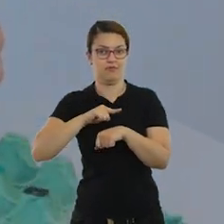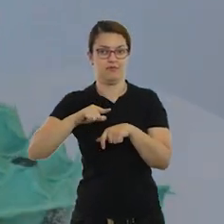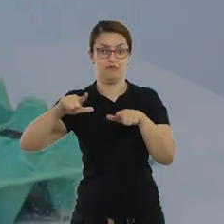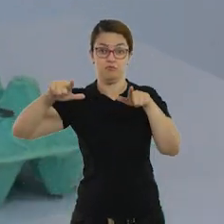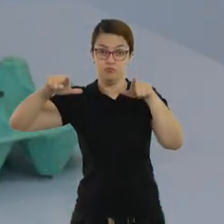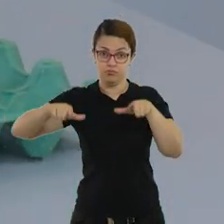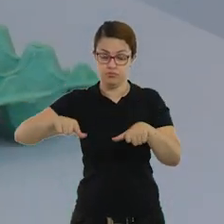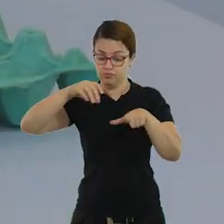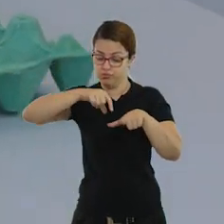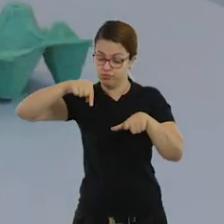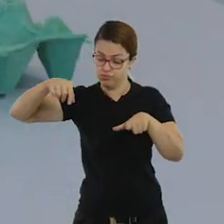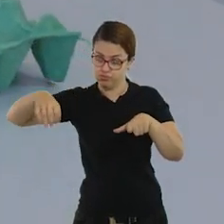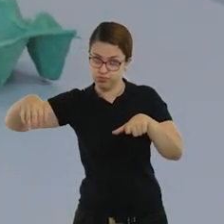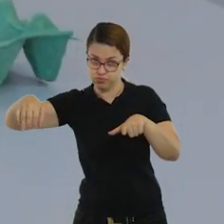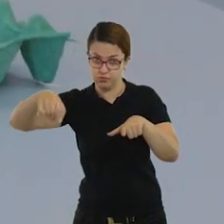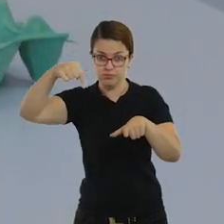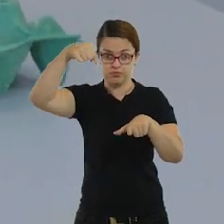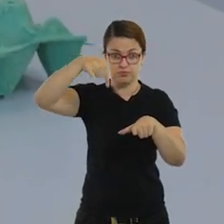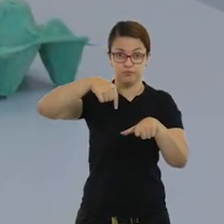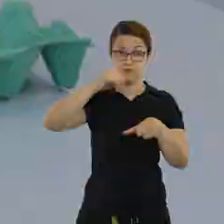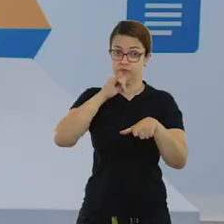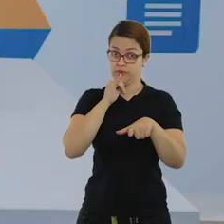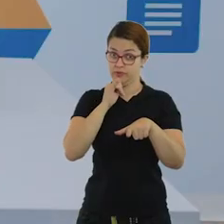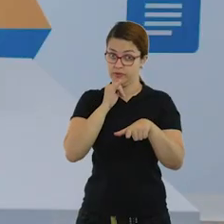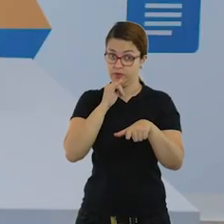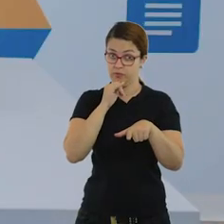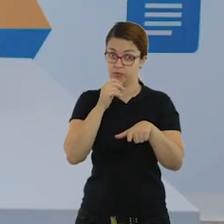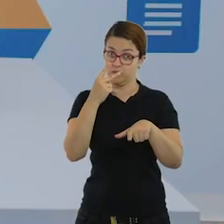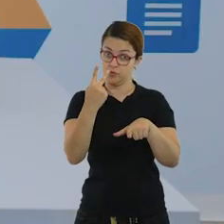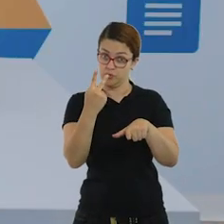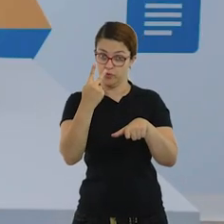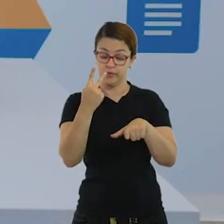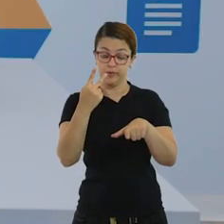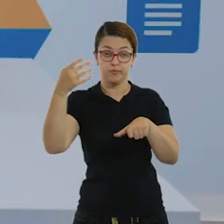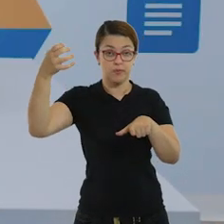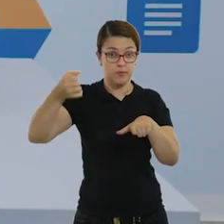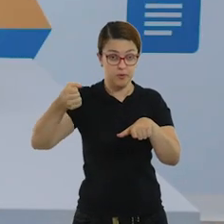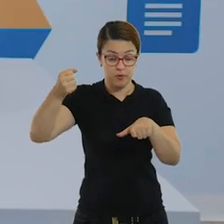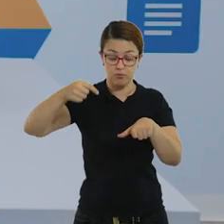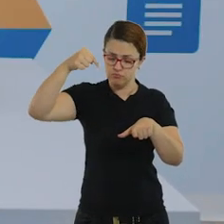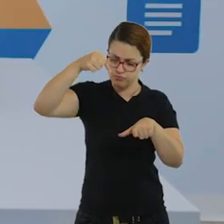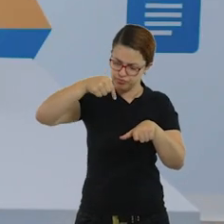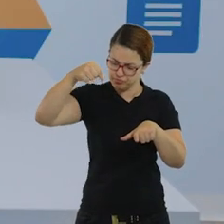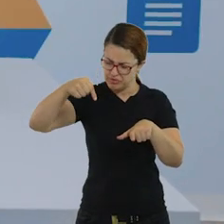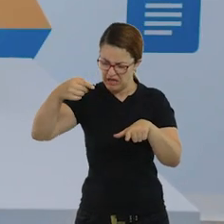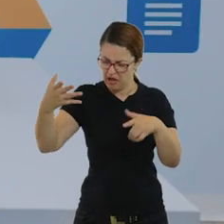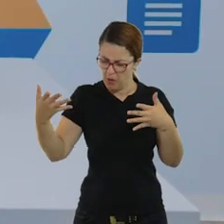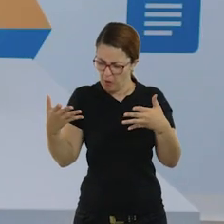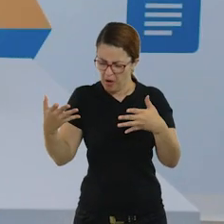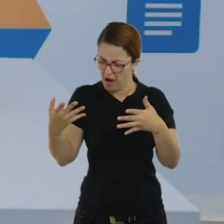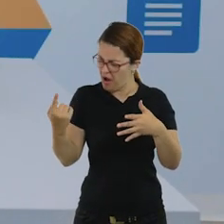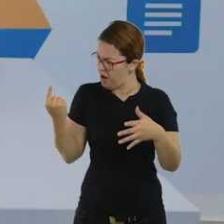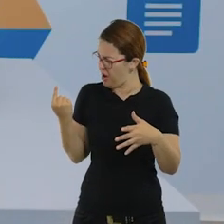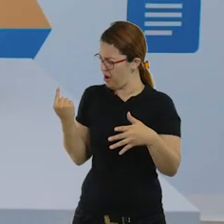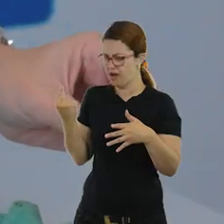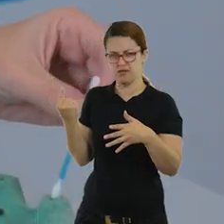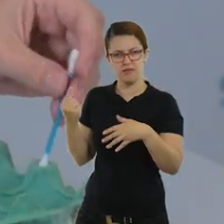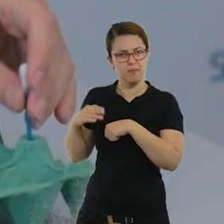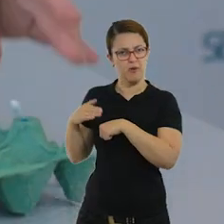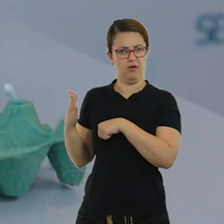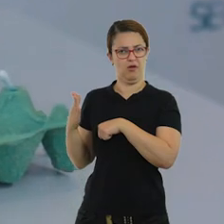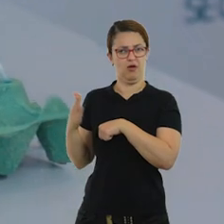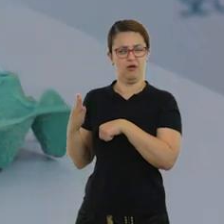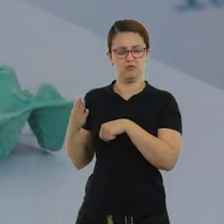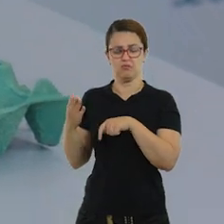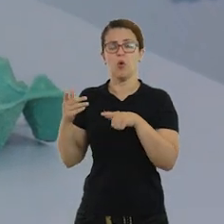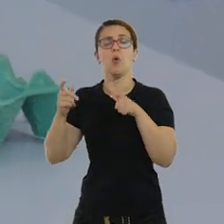vai colocar, por exemplo, os dois brancos e vai sobrar um. Então é um desafio para ele, é um conflito, ele vai ter que resolver. Ou ele vai colocar onde